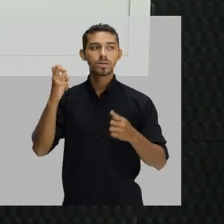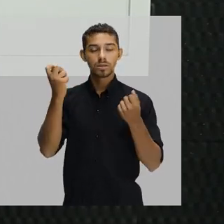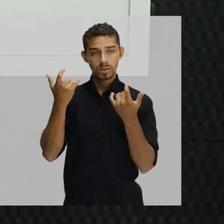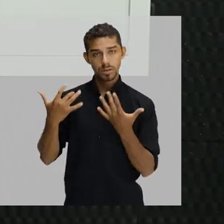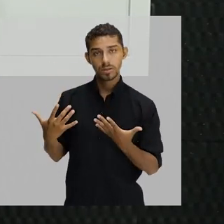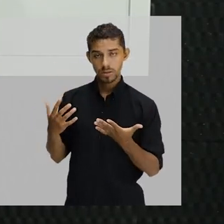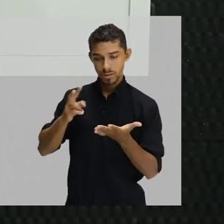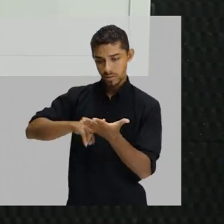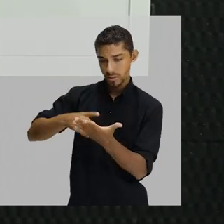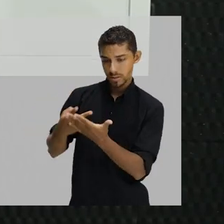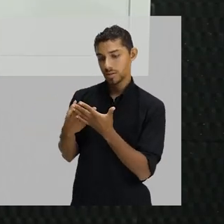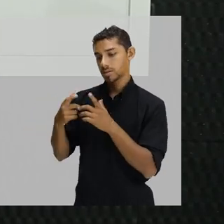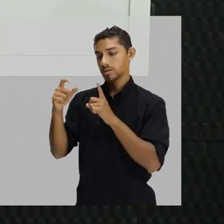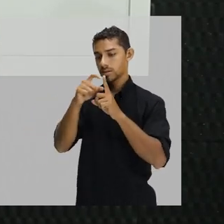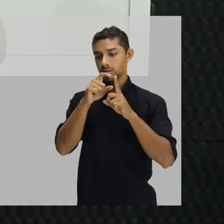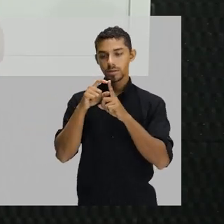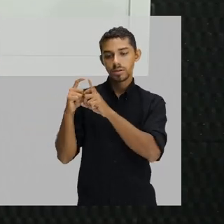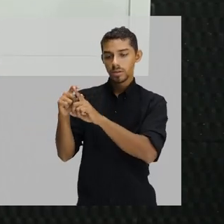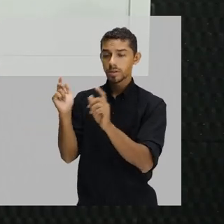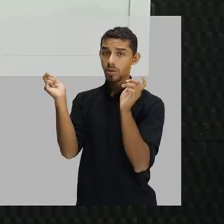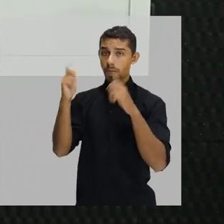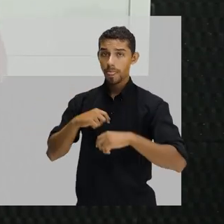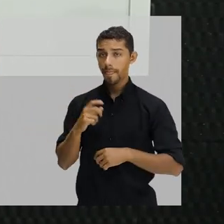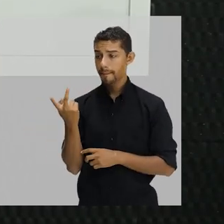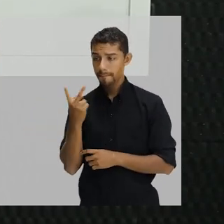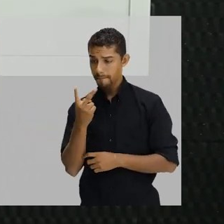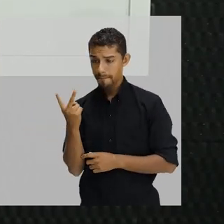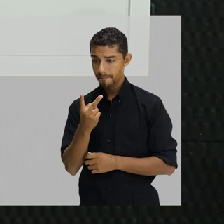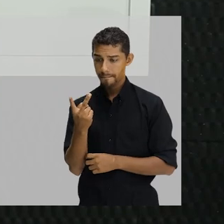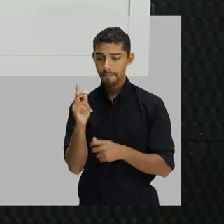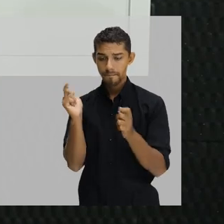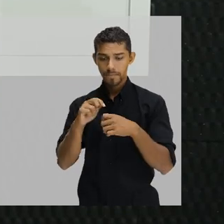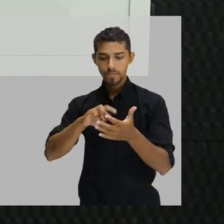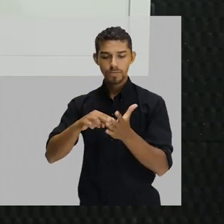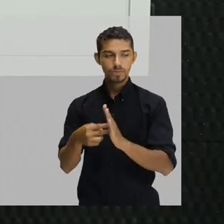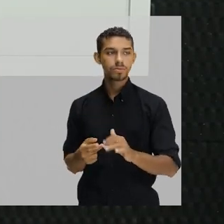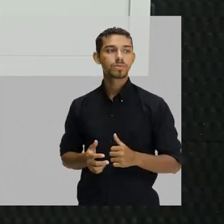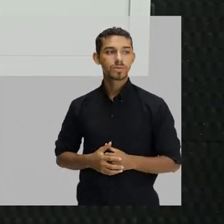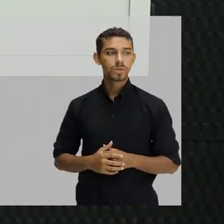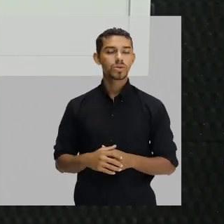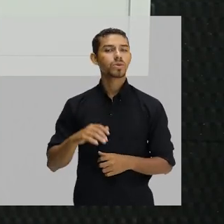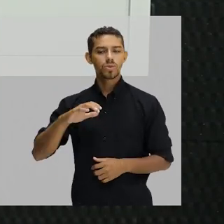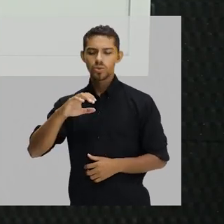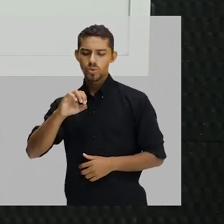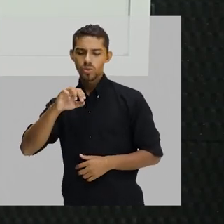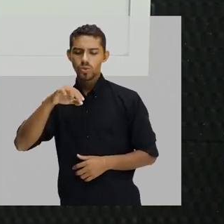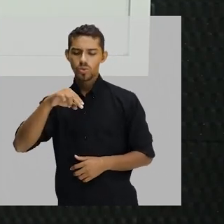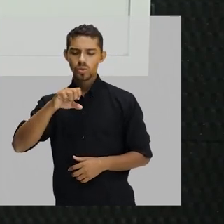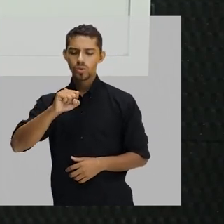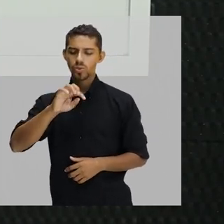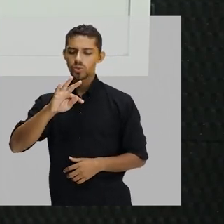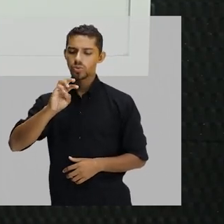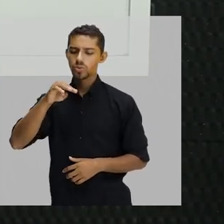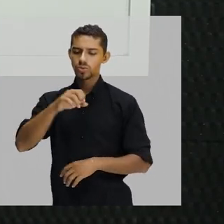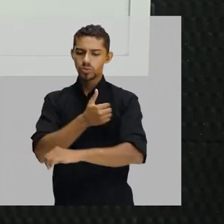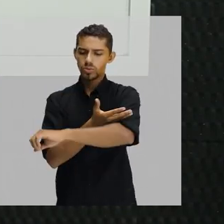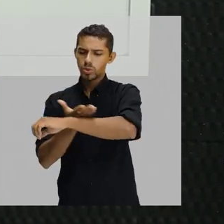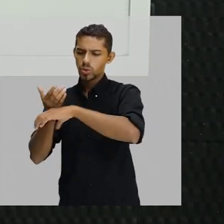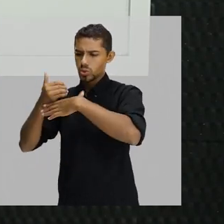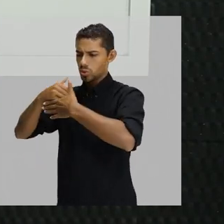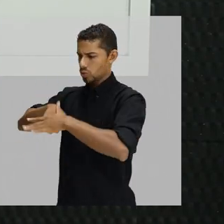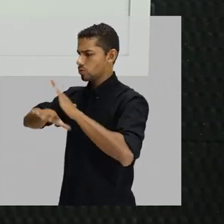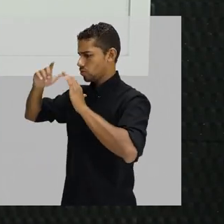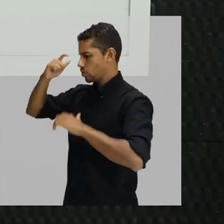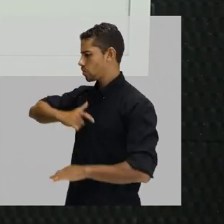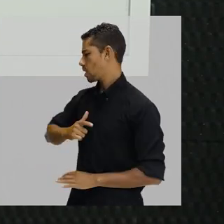na tradução da palavra, de forma a ser traduzida, elas têm o mesmo significado, certo? Costumes, costumes, certo?